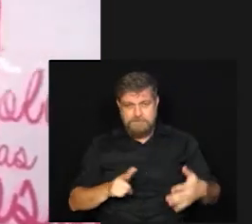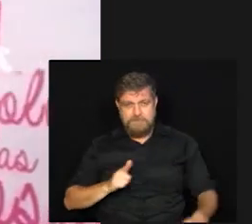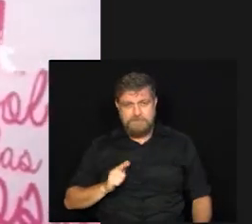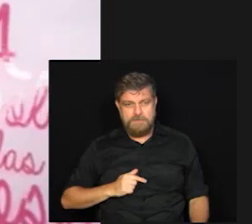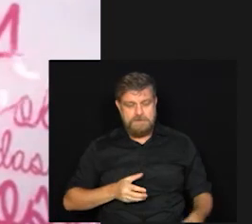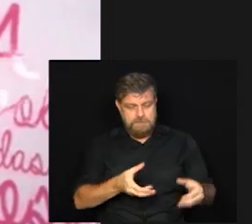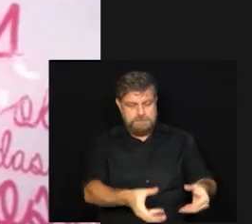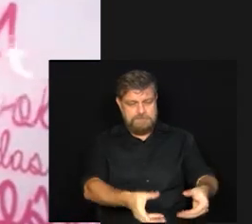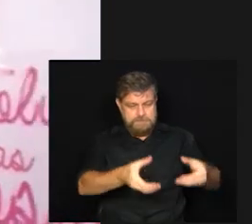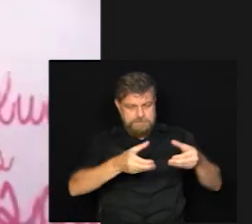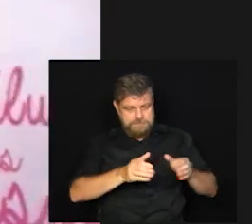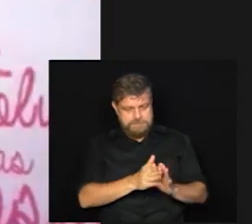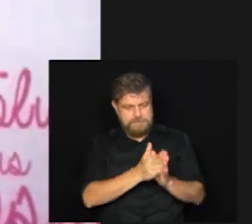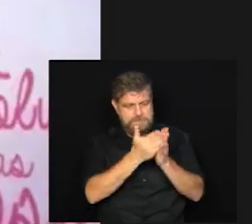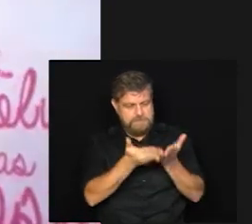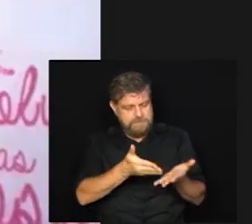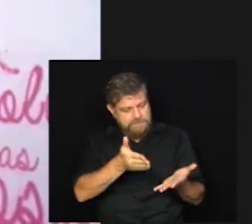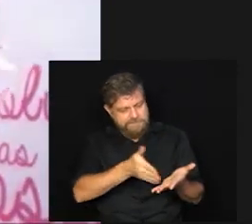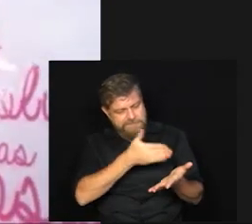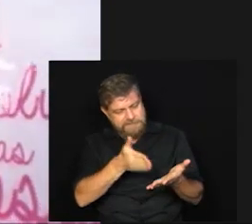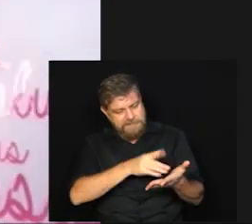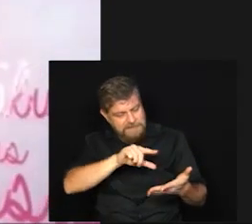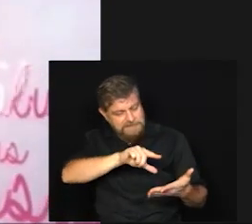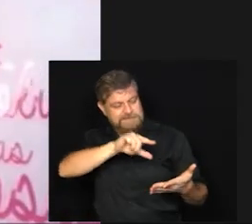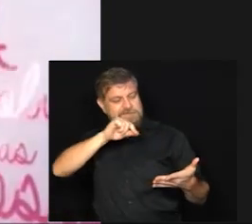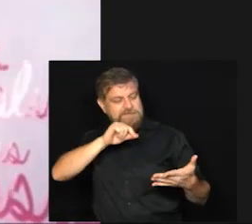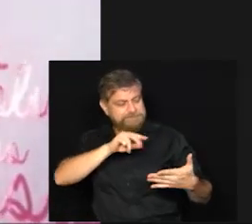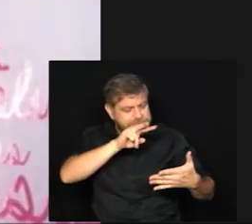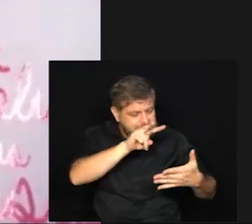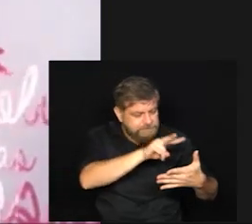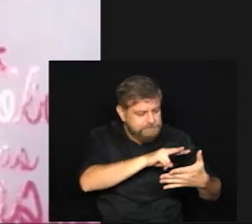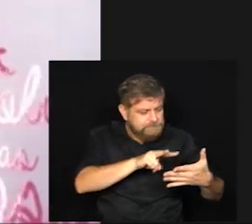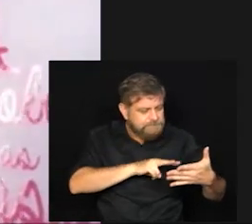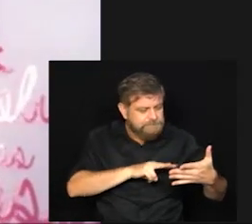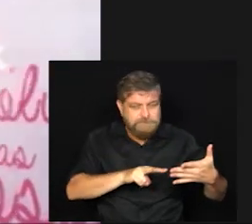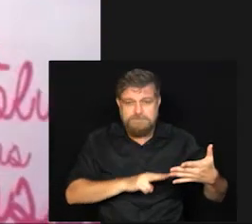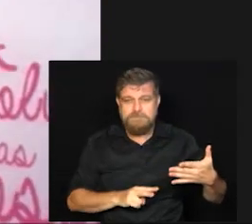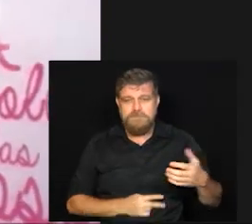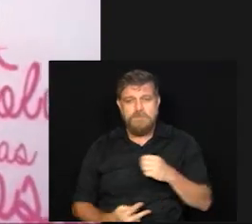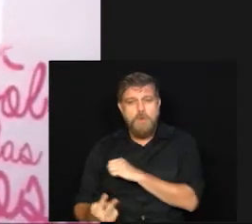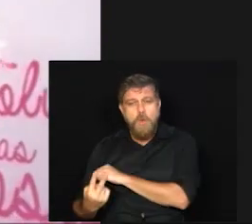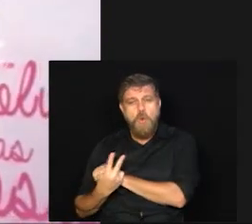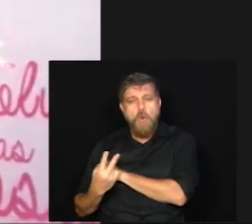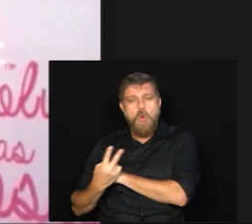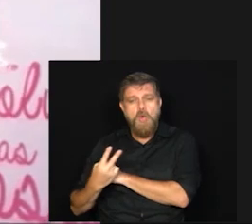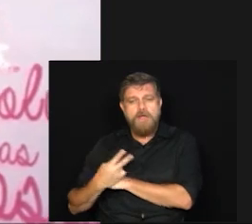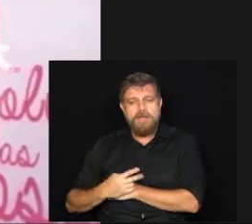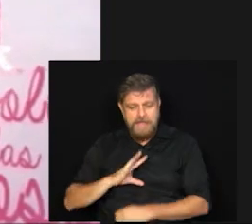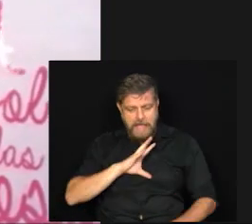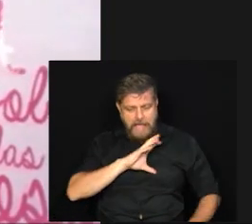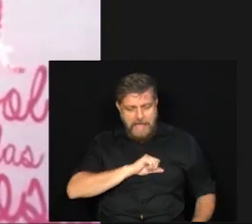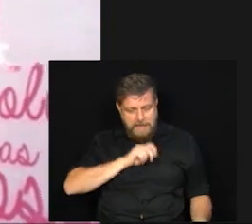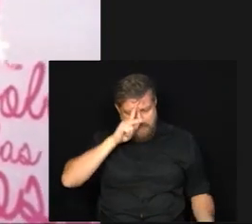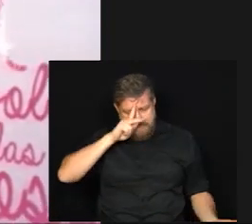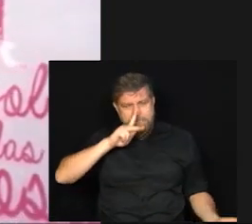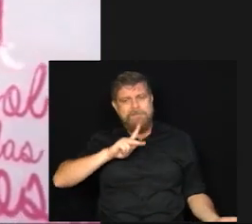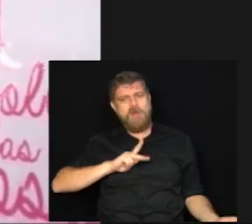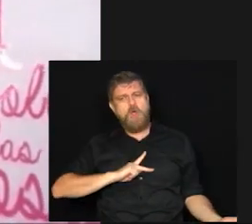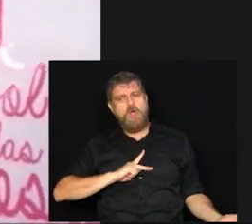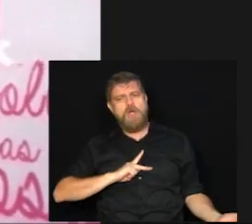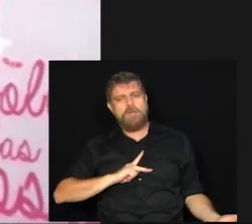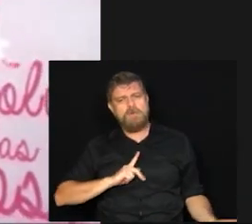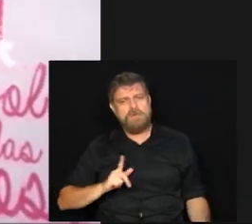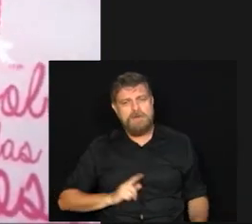lá, escolher um livro, ler, é um autocuidado, sabe? É um autoamor com você mesmo. É